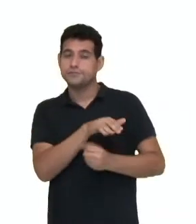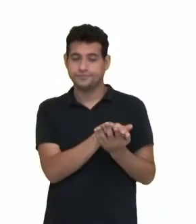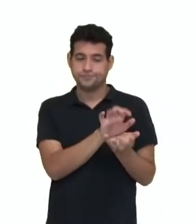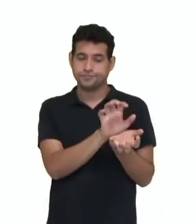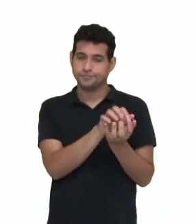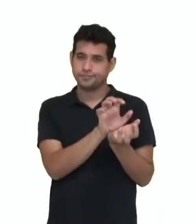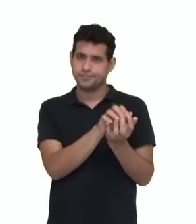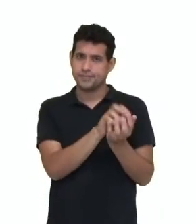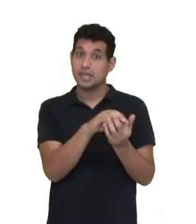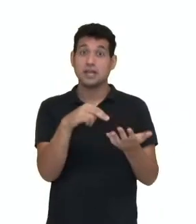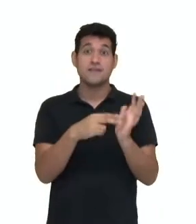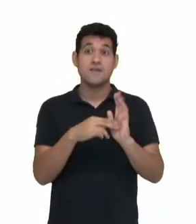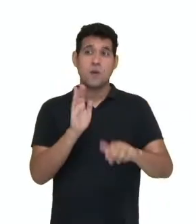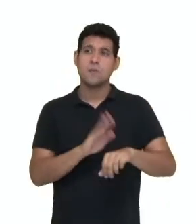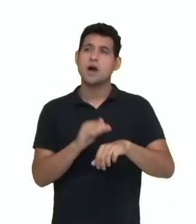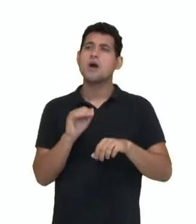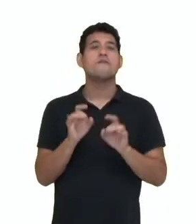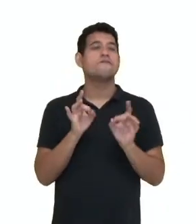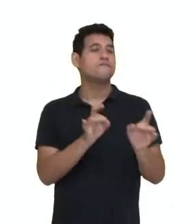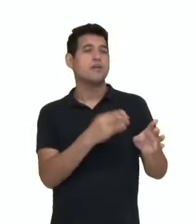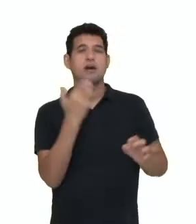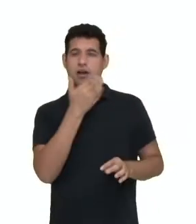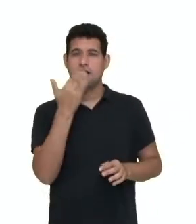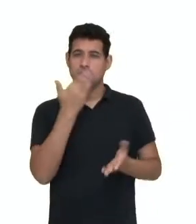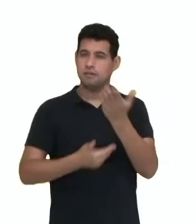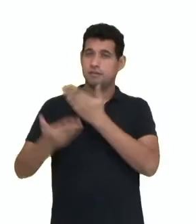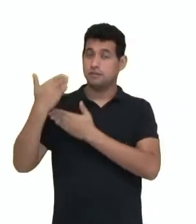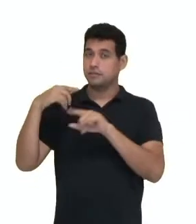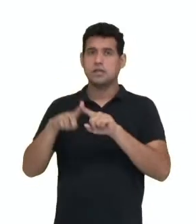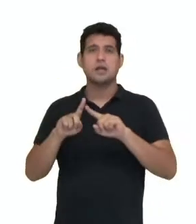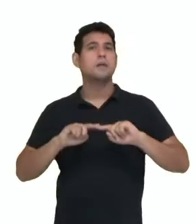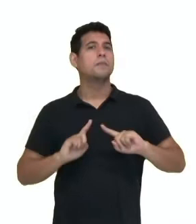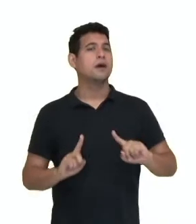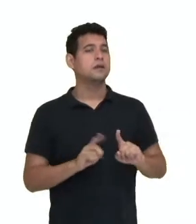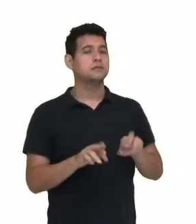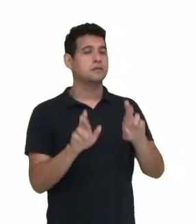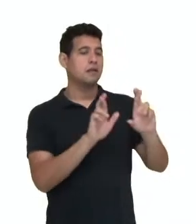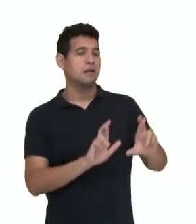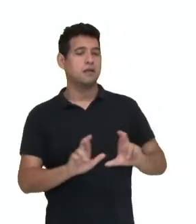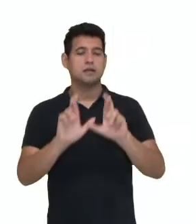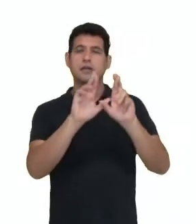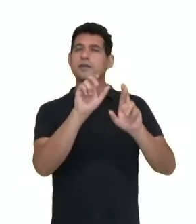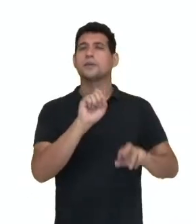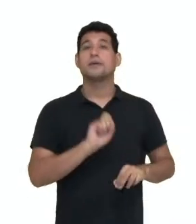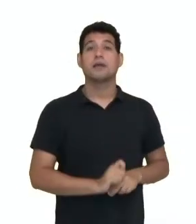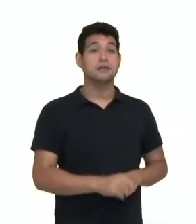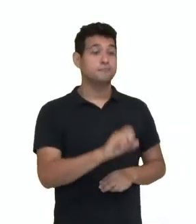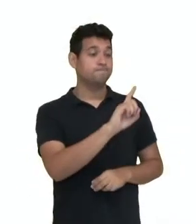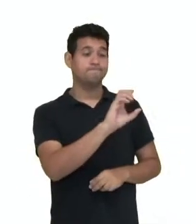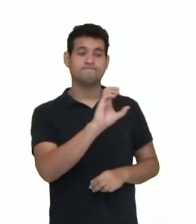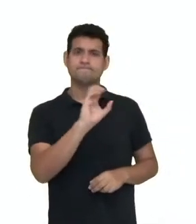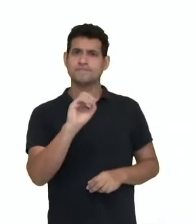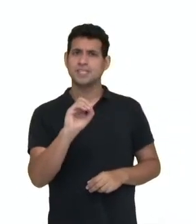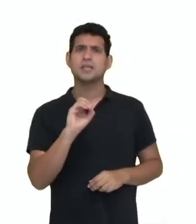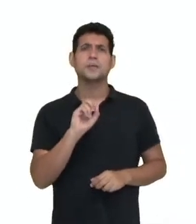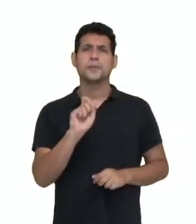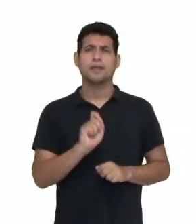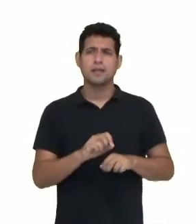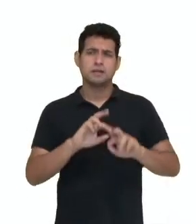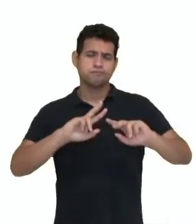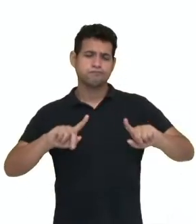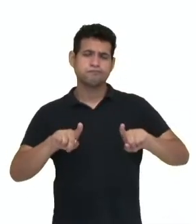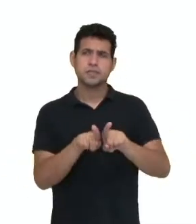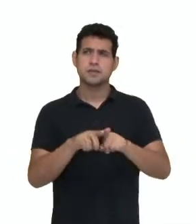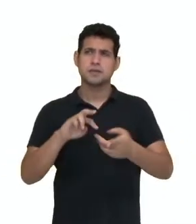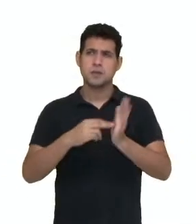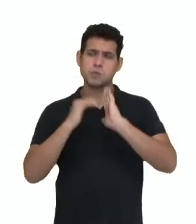o maior produtor mundial de açúcar da época. Essa região possuía mais de 100 engenhos e era um